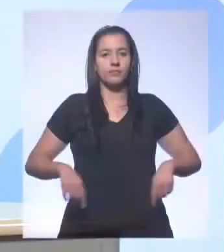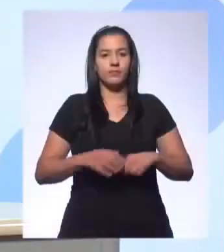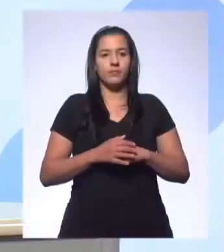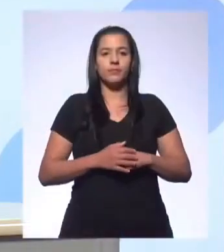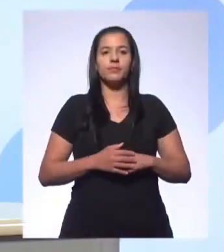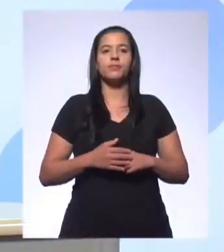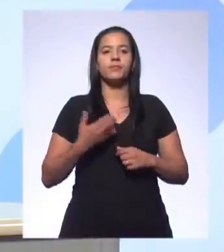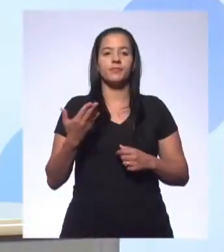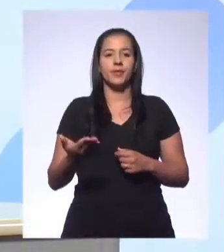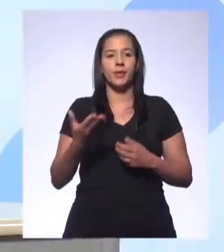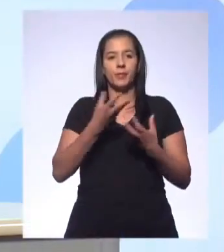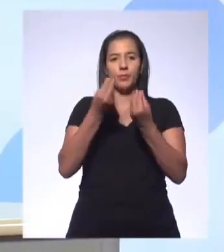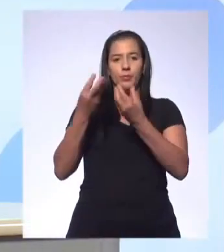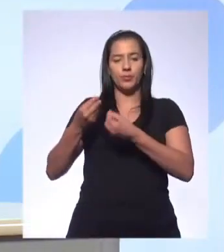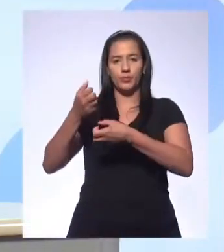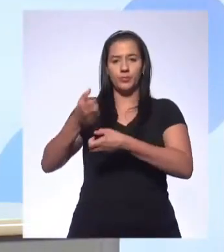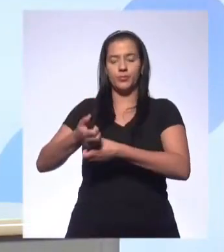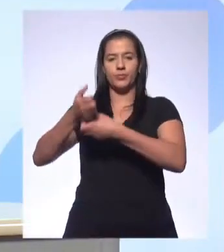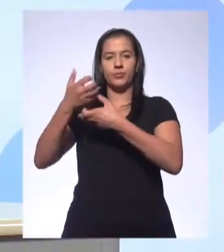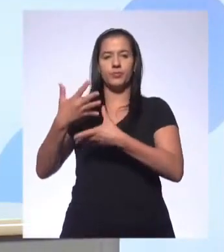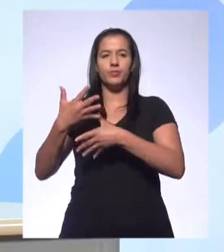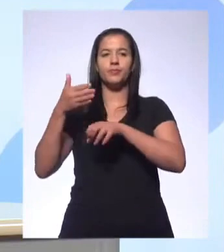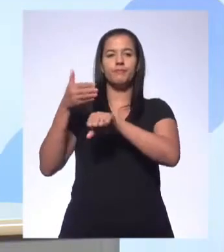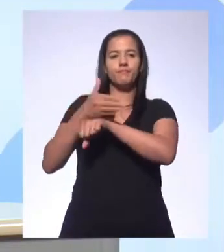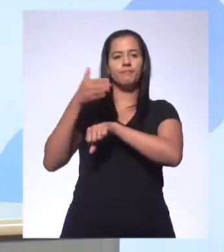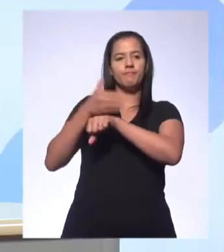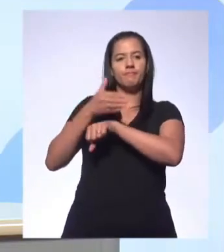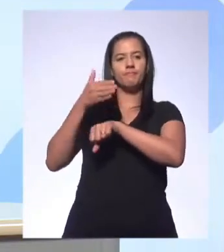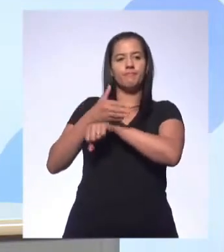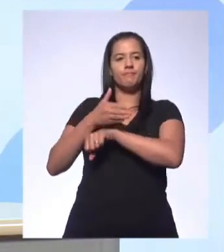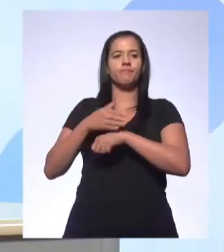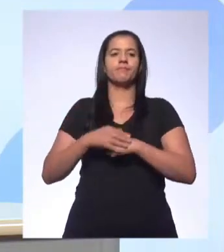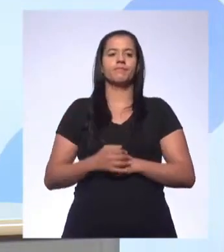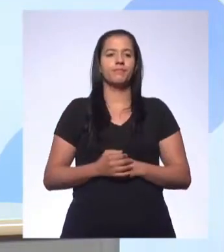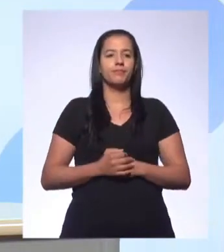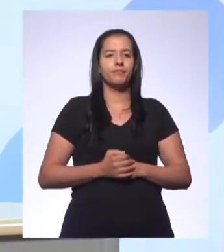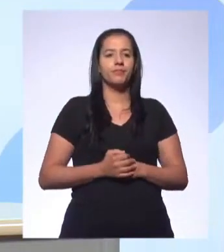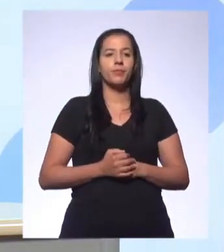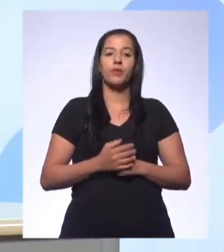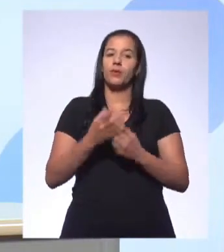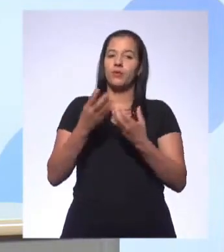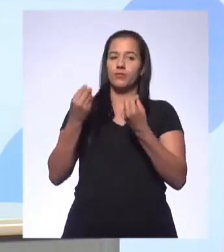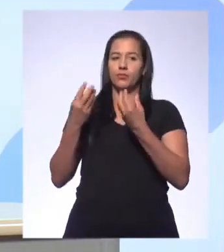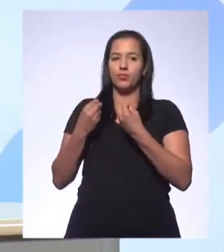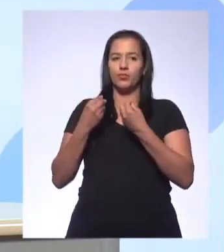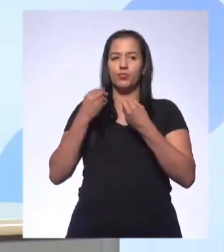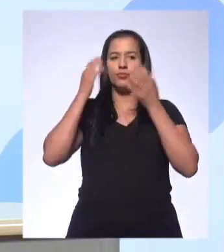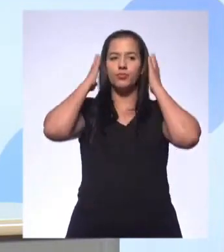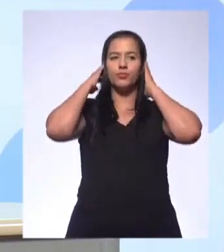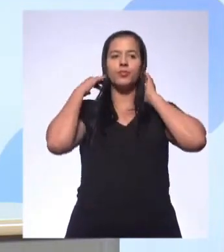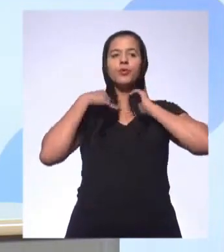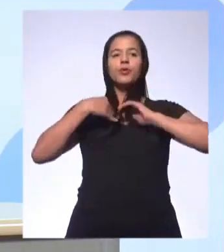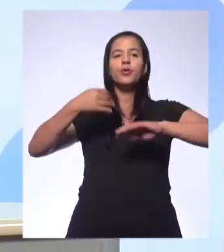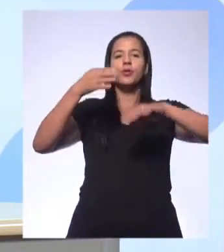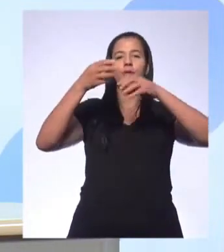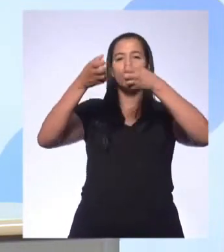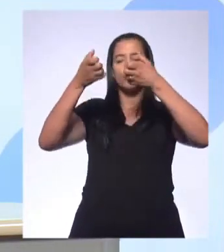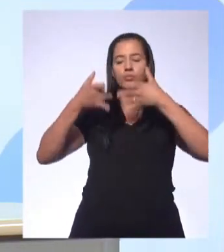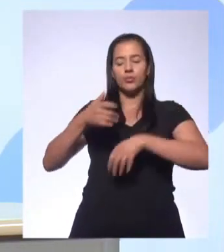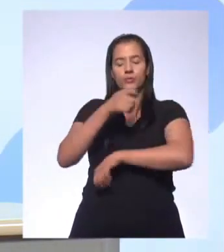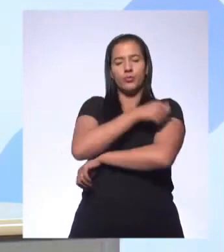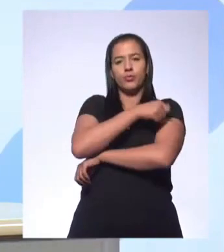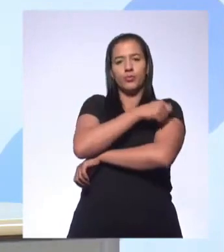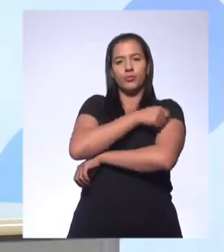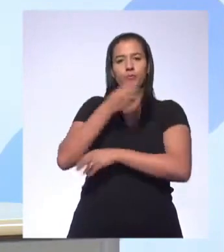Josimar, bastante interação do pessoal aqui no chat, né? Os professores estão transportando as interações dos alunos,